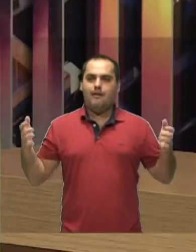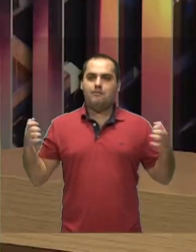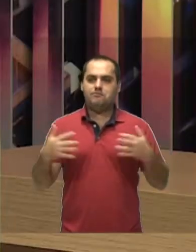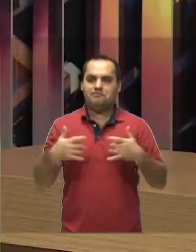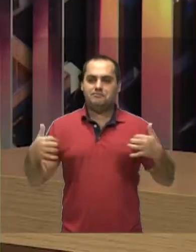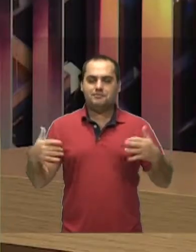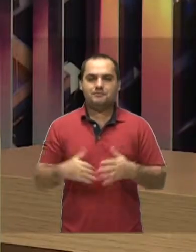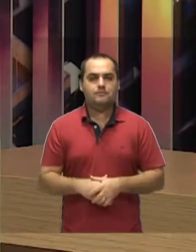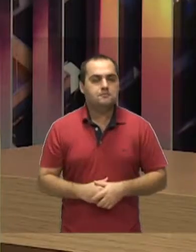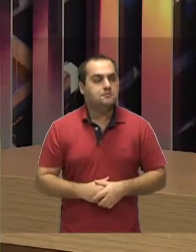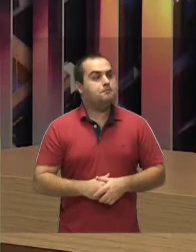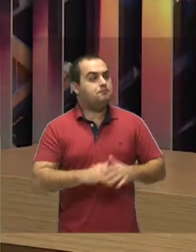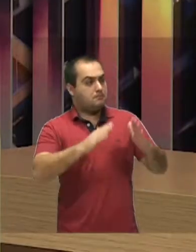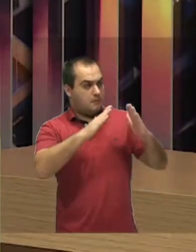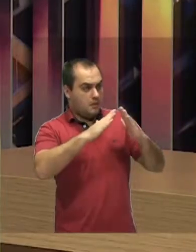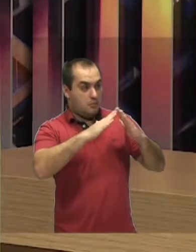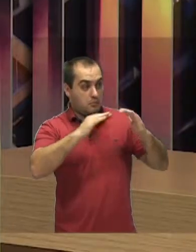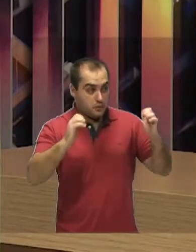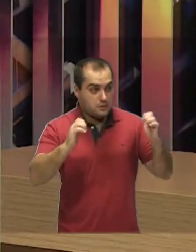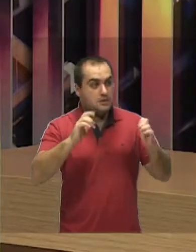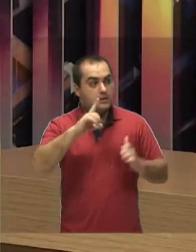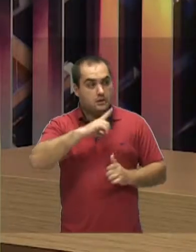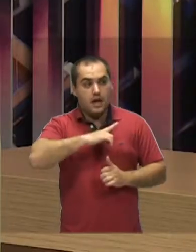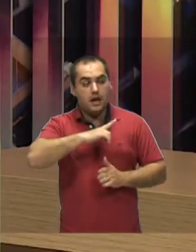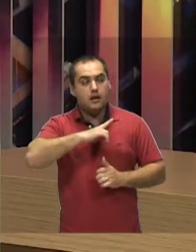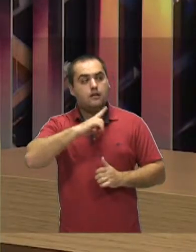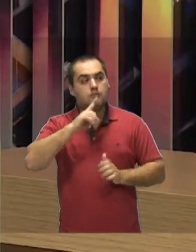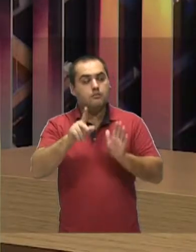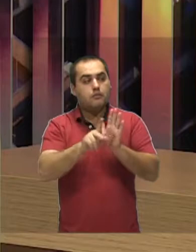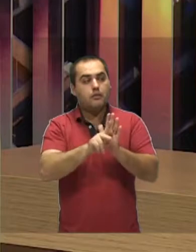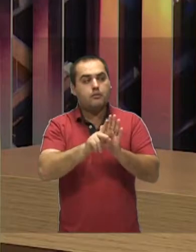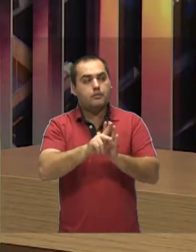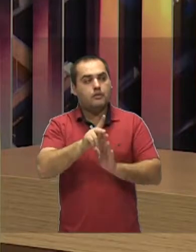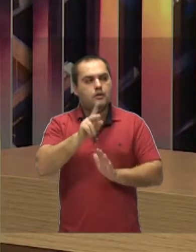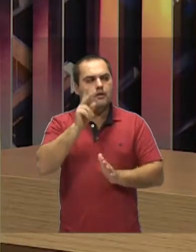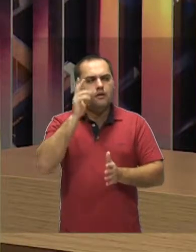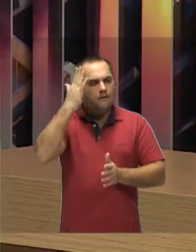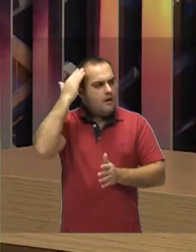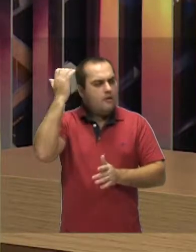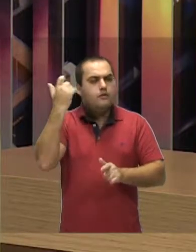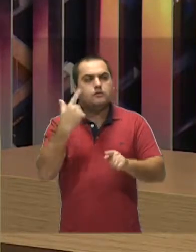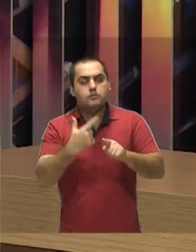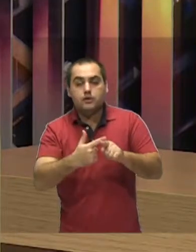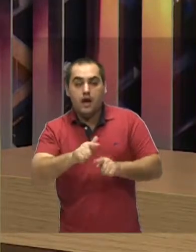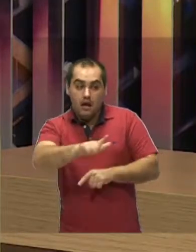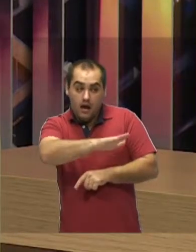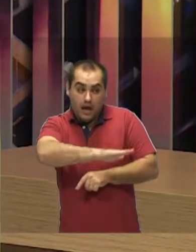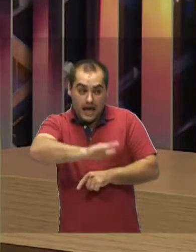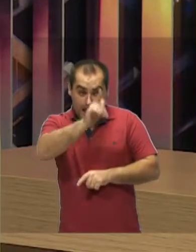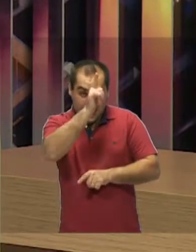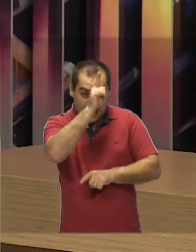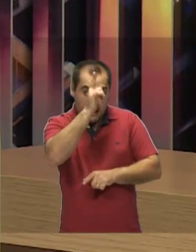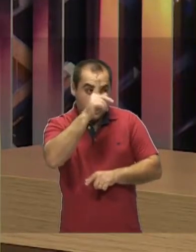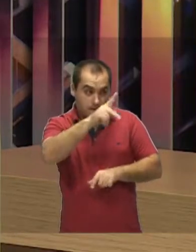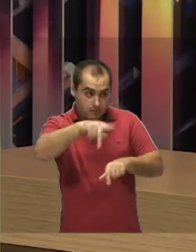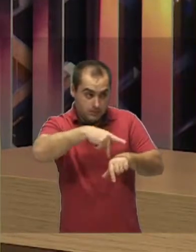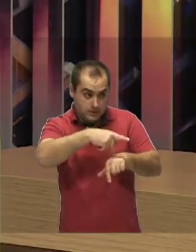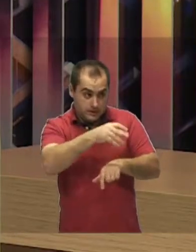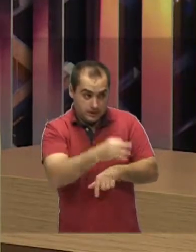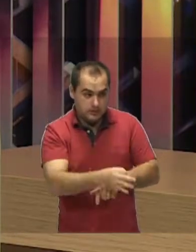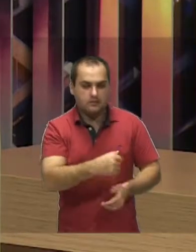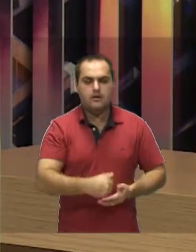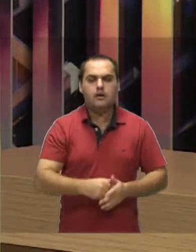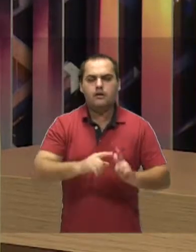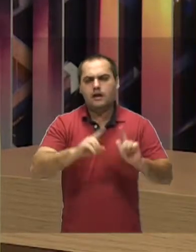origem alemã, mas que é um país que também usa o instrumento acordeon, gaita